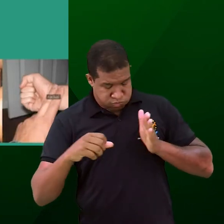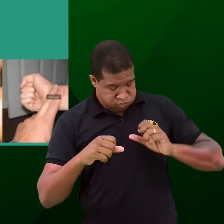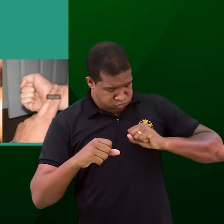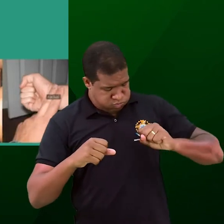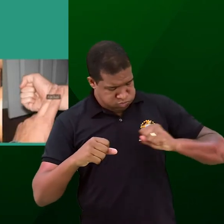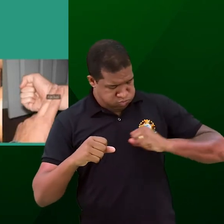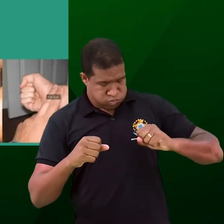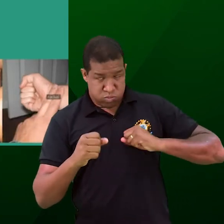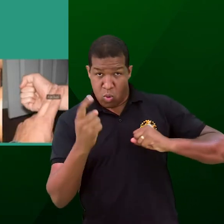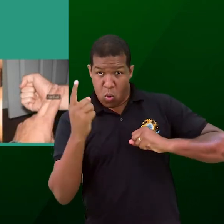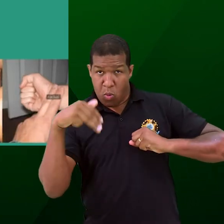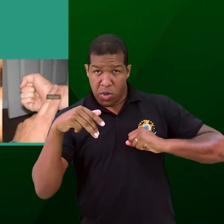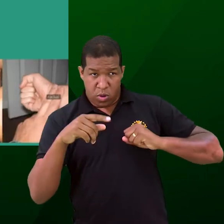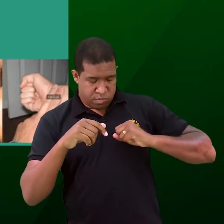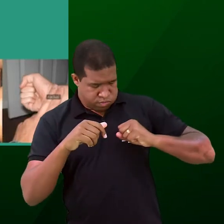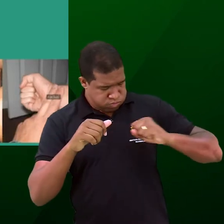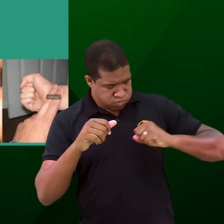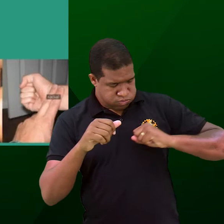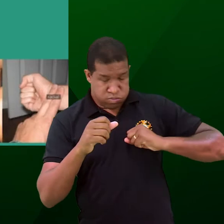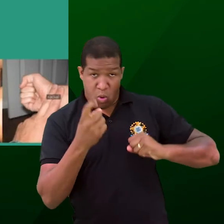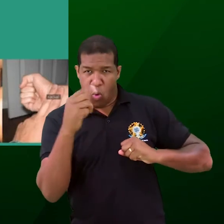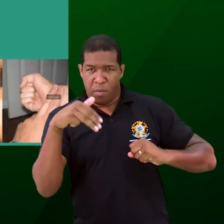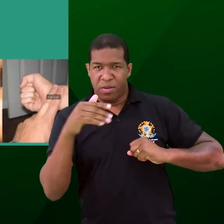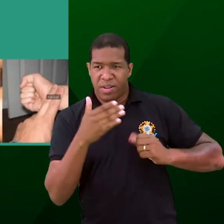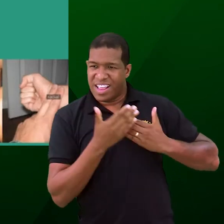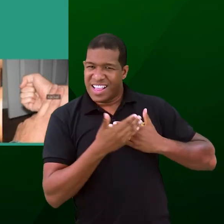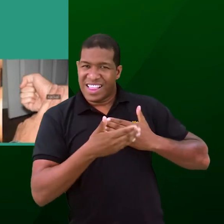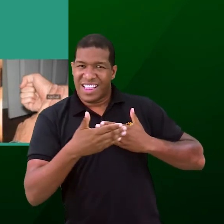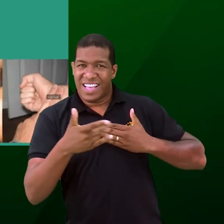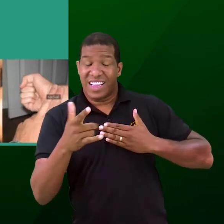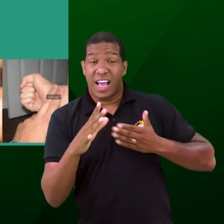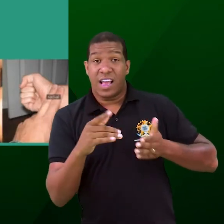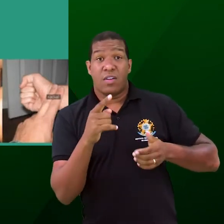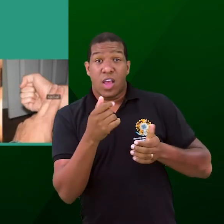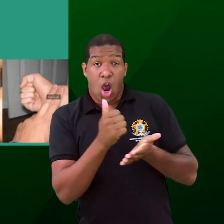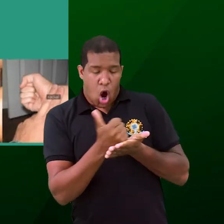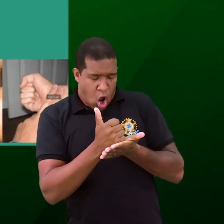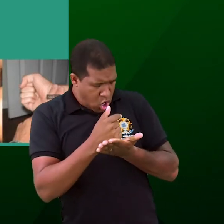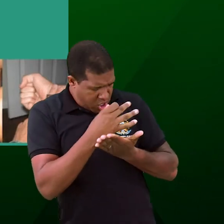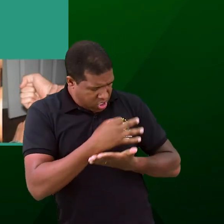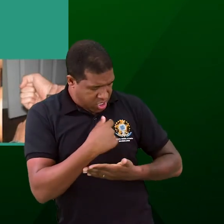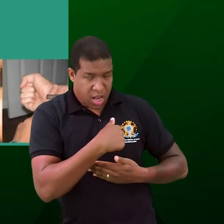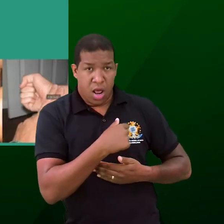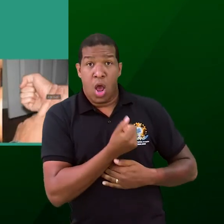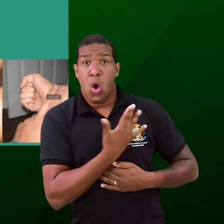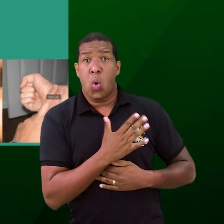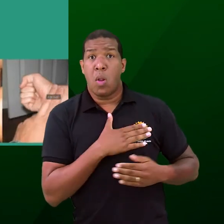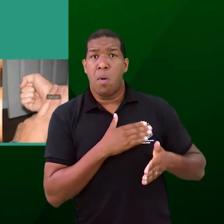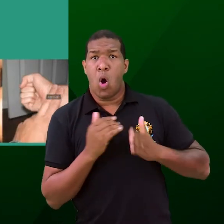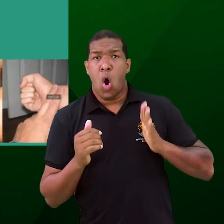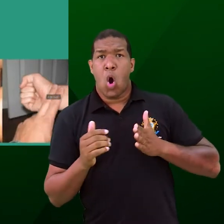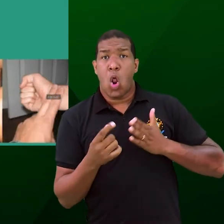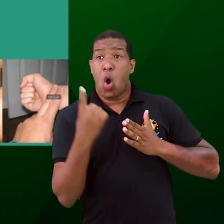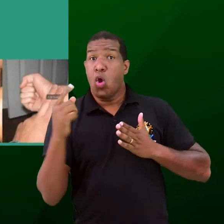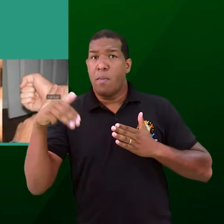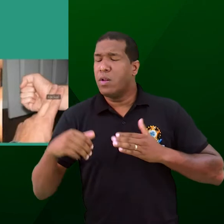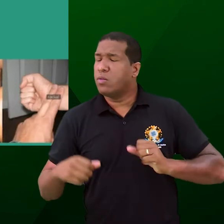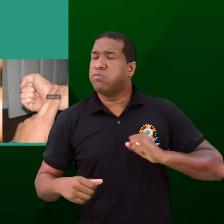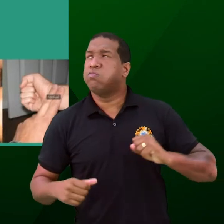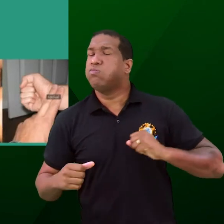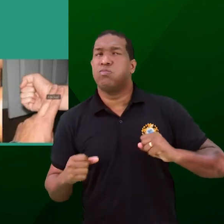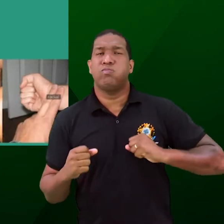nesse planejamento, nessa periodização de corrida, tá? Então, a sobrecarga é isso. É o quanto rápido eu corro, depois